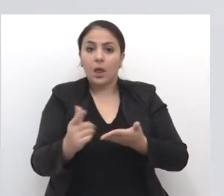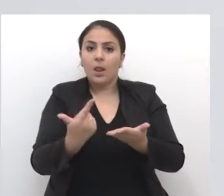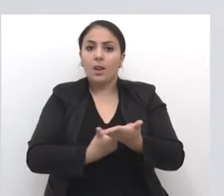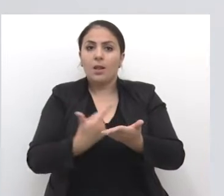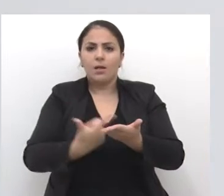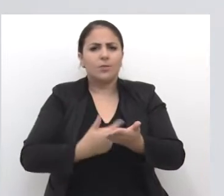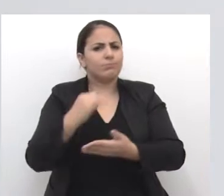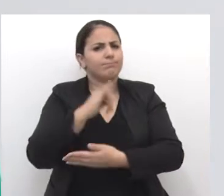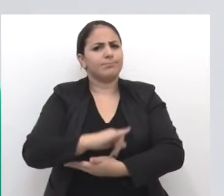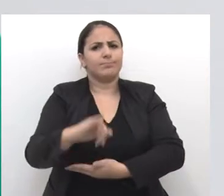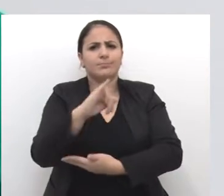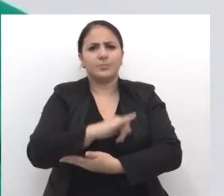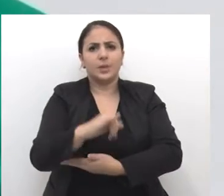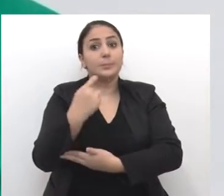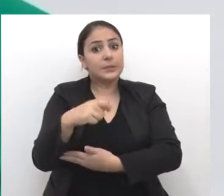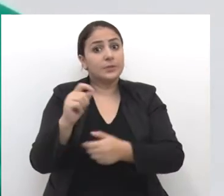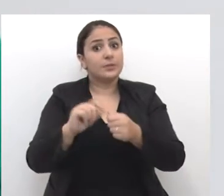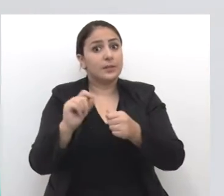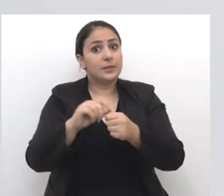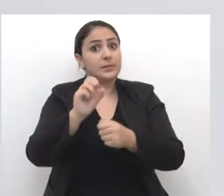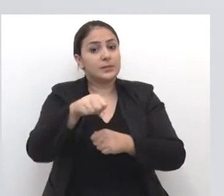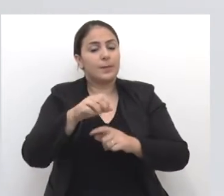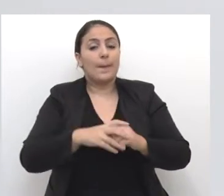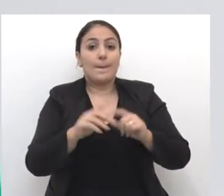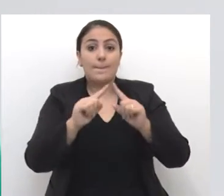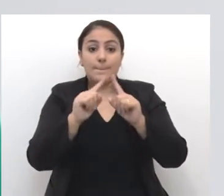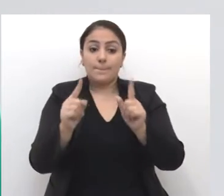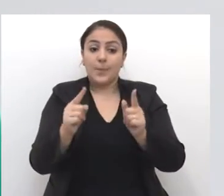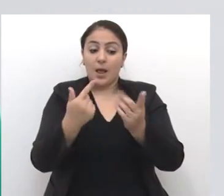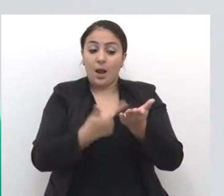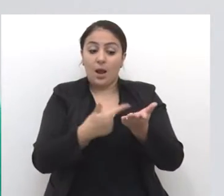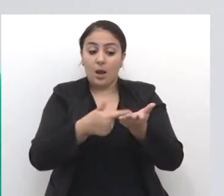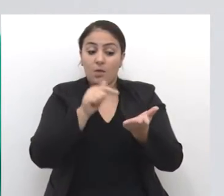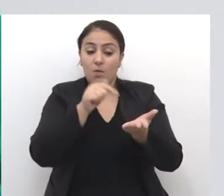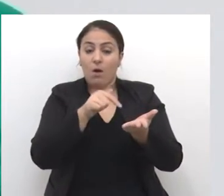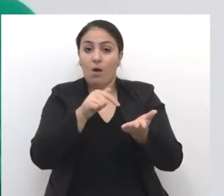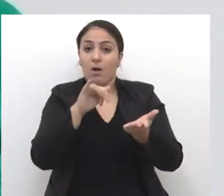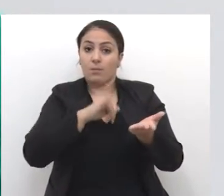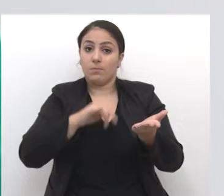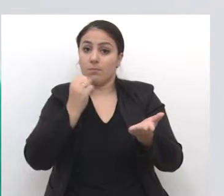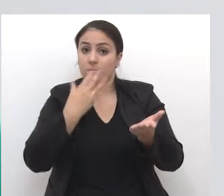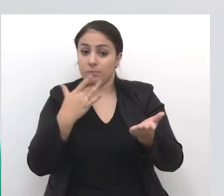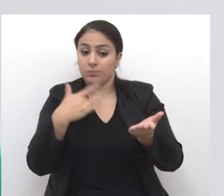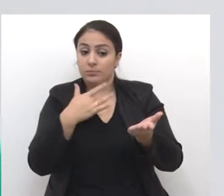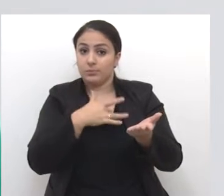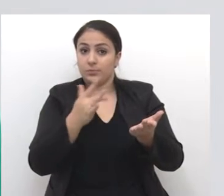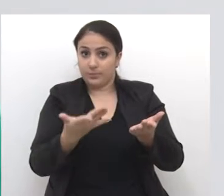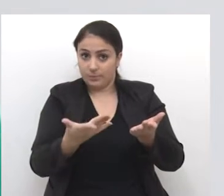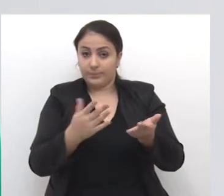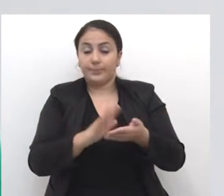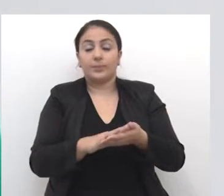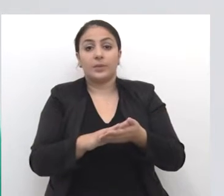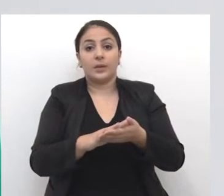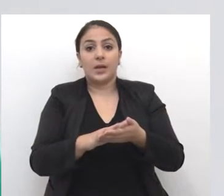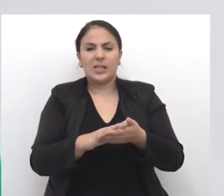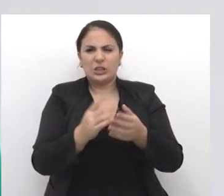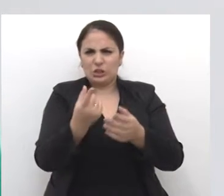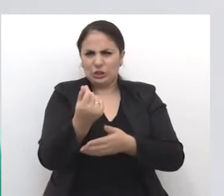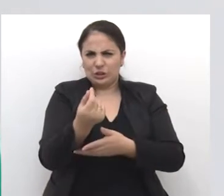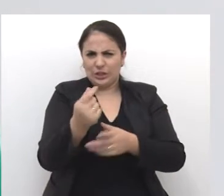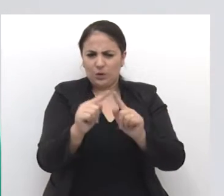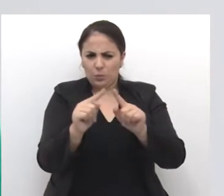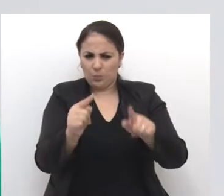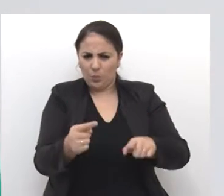um grande investimento que tem que ser feito, mas com livros sadios. O dinheiro público não pode ser gasto